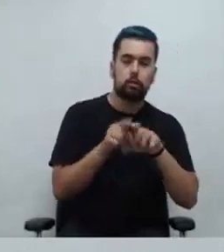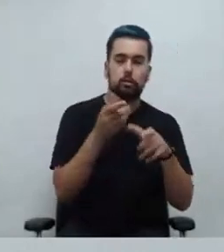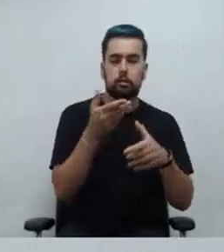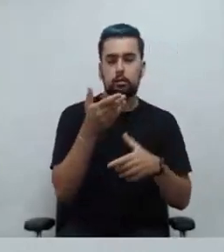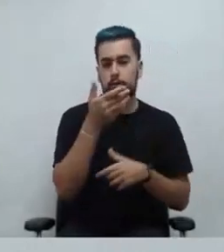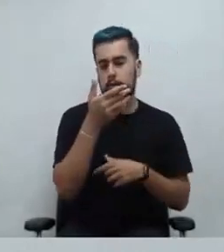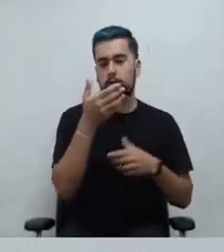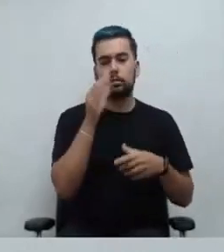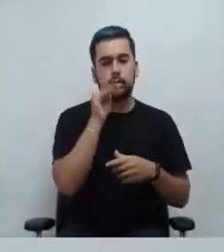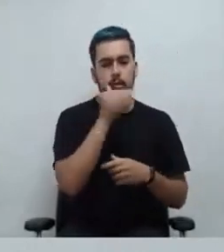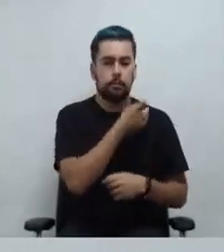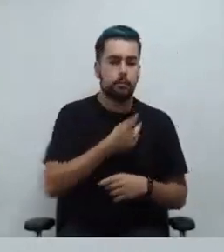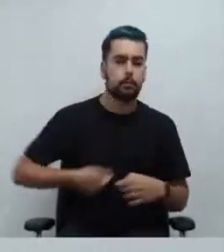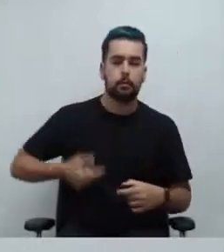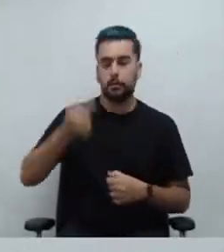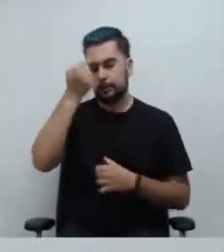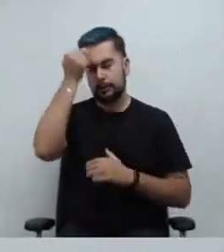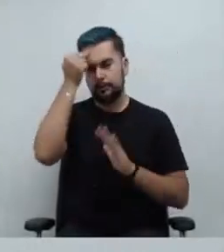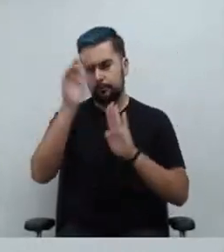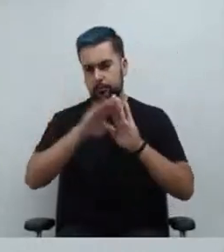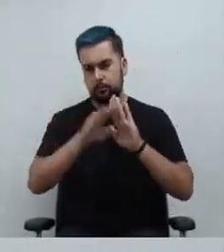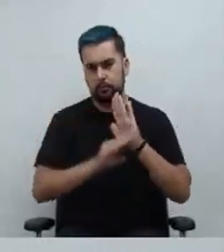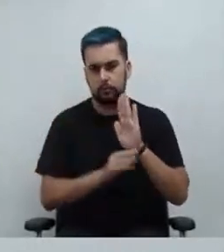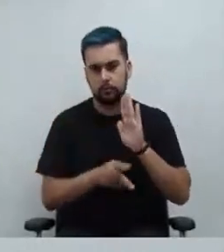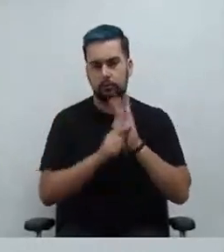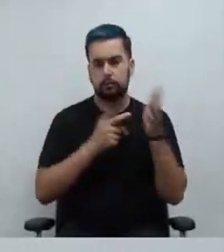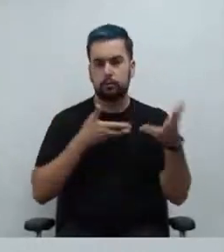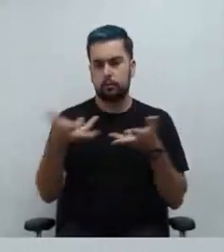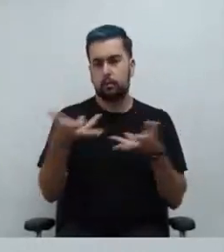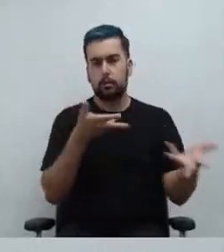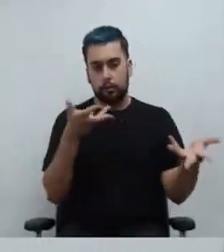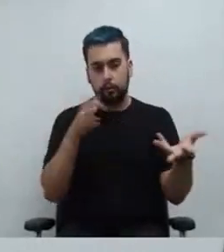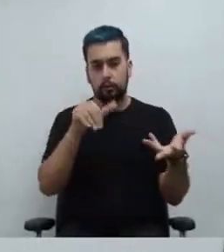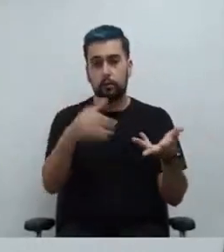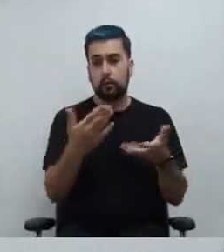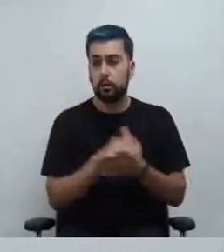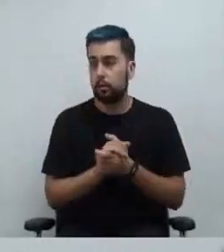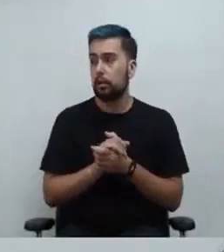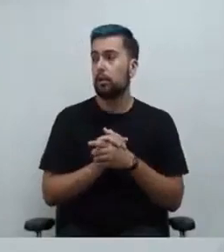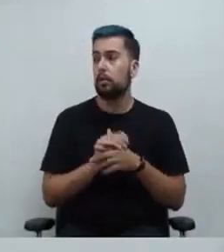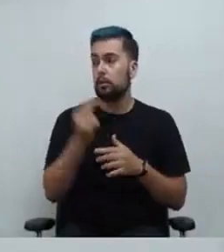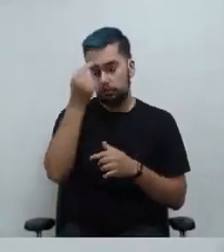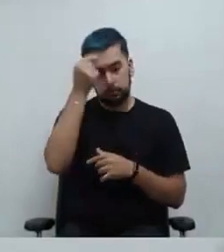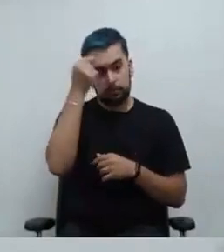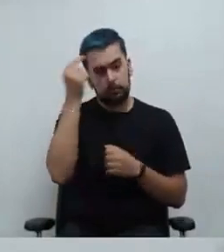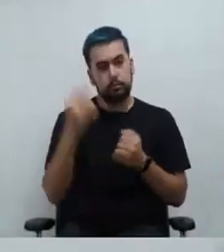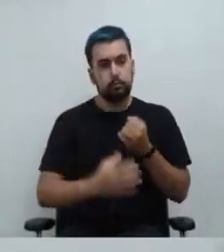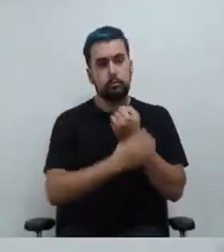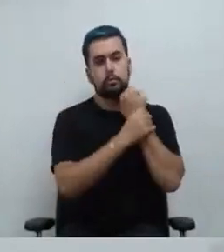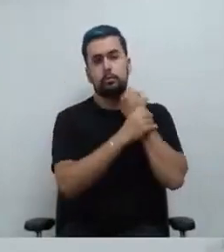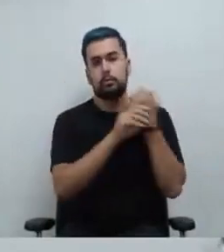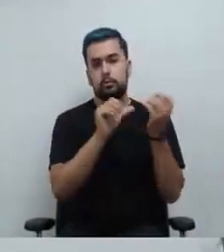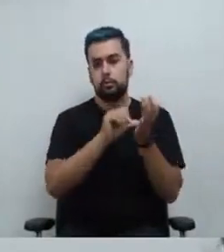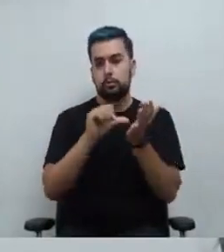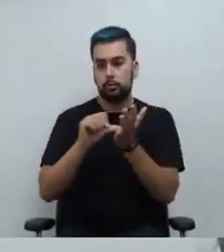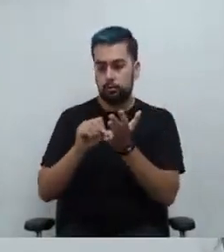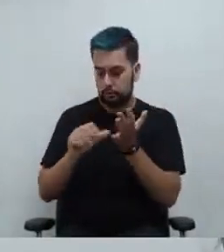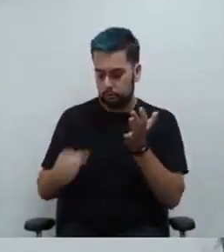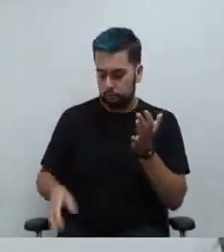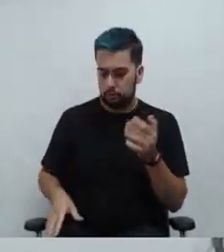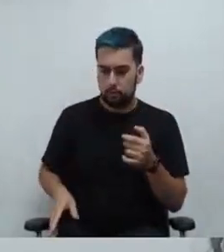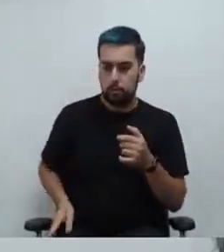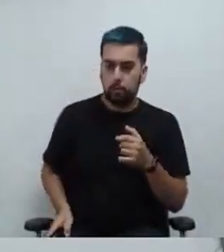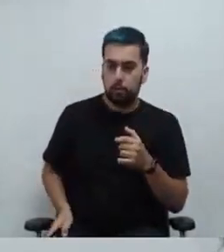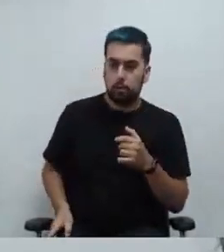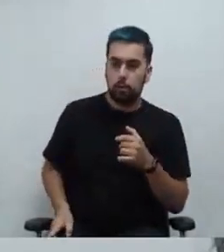protocolos de ação. Pensar a segurança nas unidades é muito mais do que simplesmente pensarmos na instalação de detector de